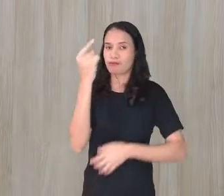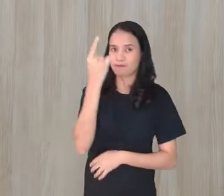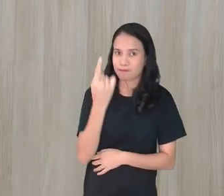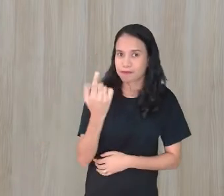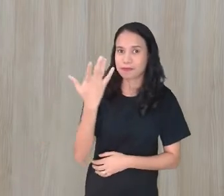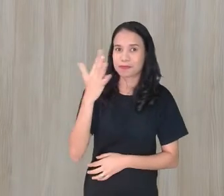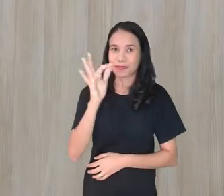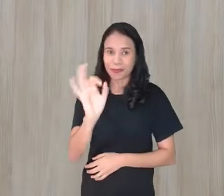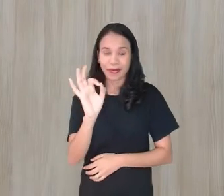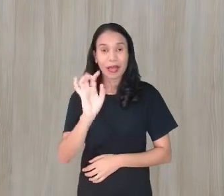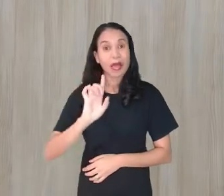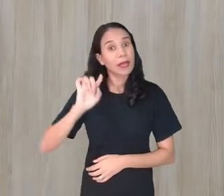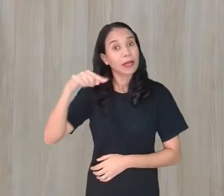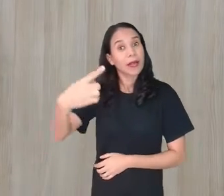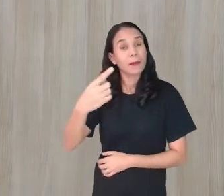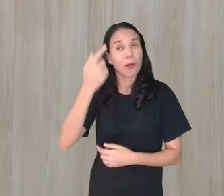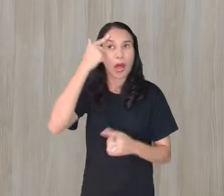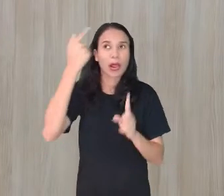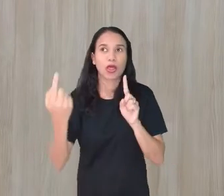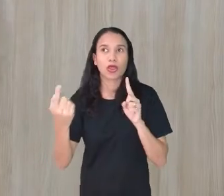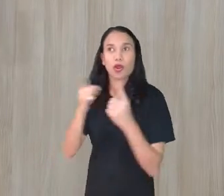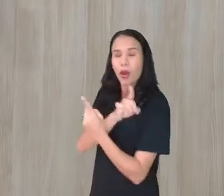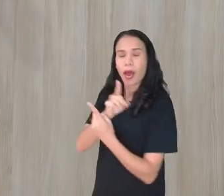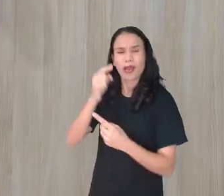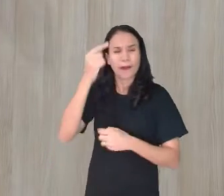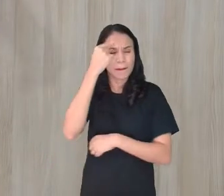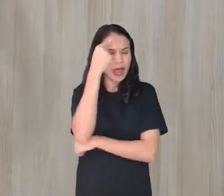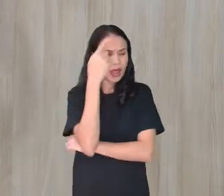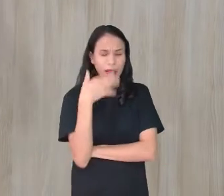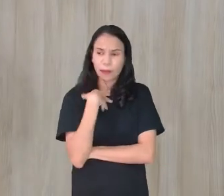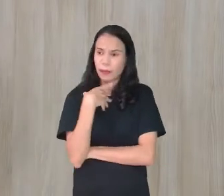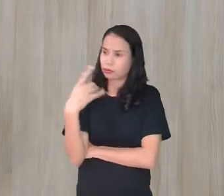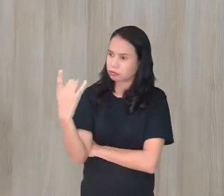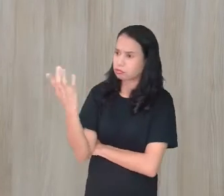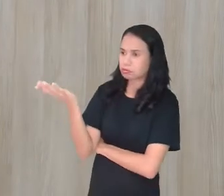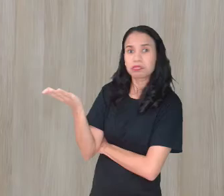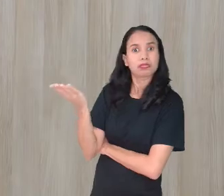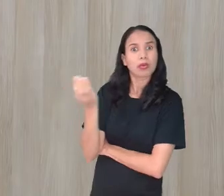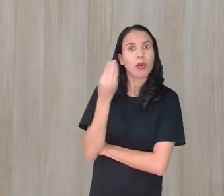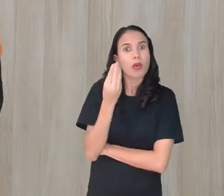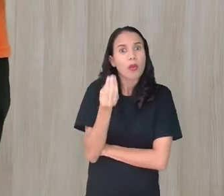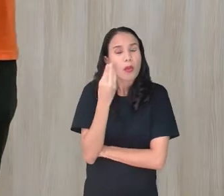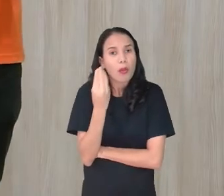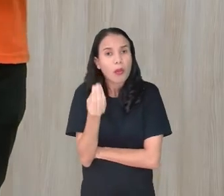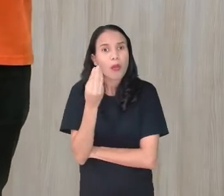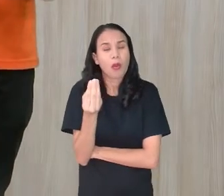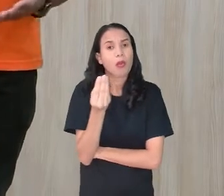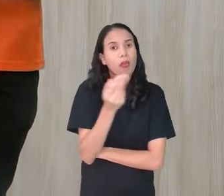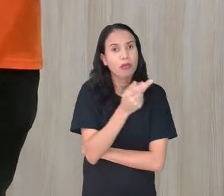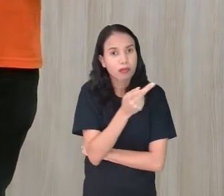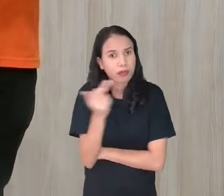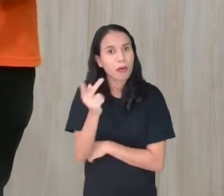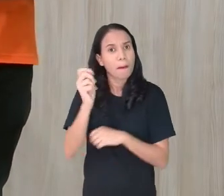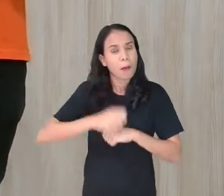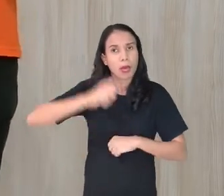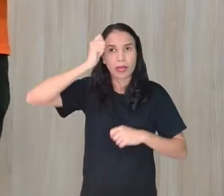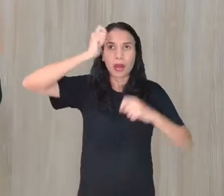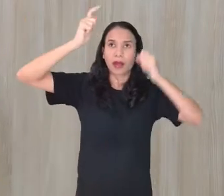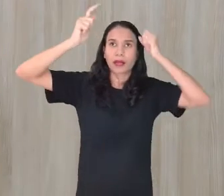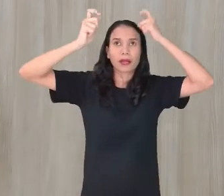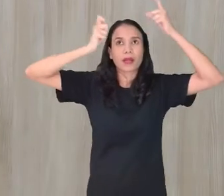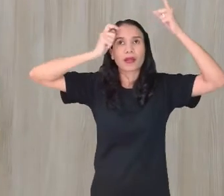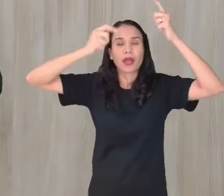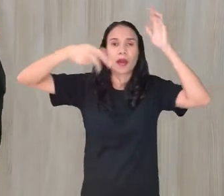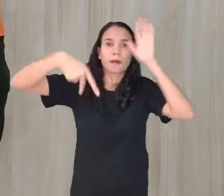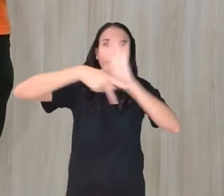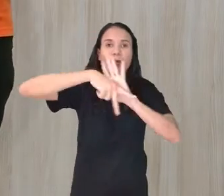a correta. E depois eles inverteram. Então fiquei pensando, tipo, poxa, como você mesmo pode criar as suas